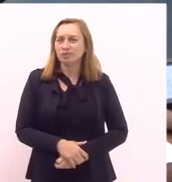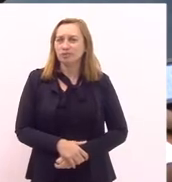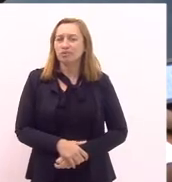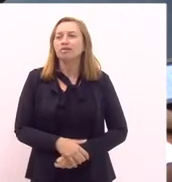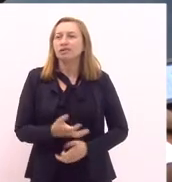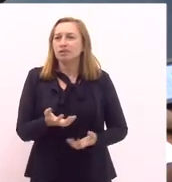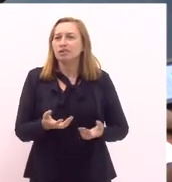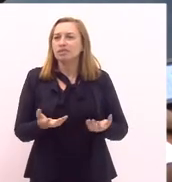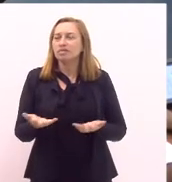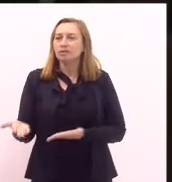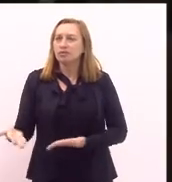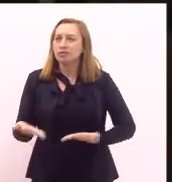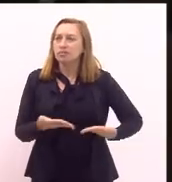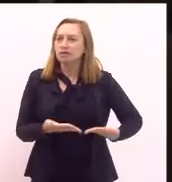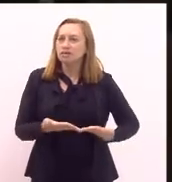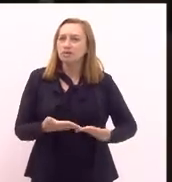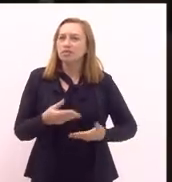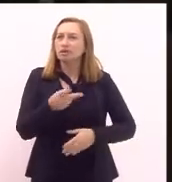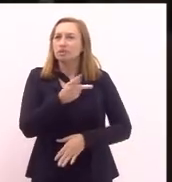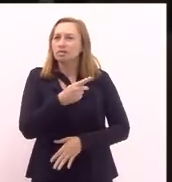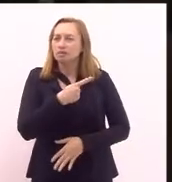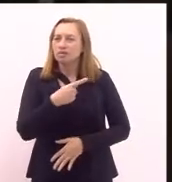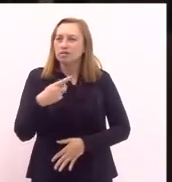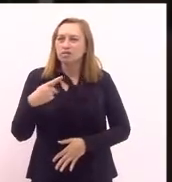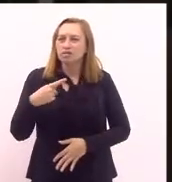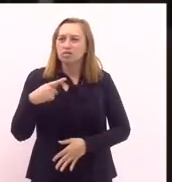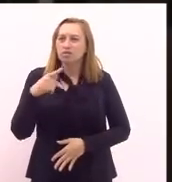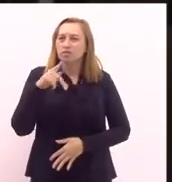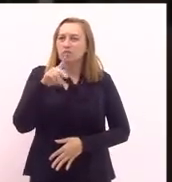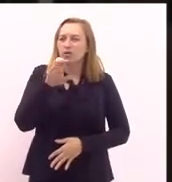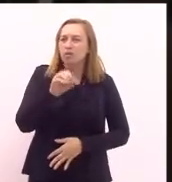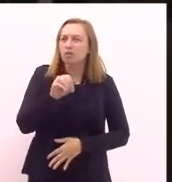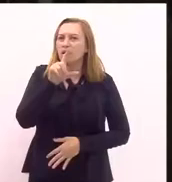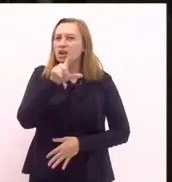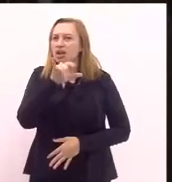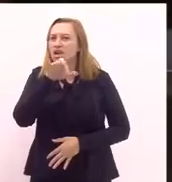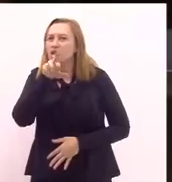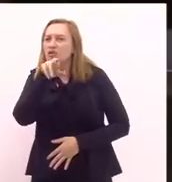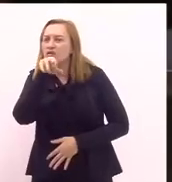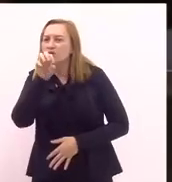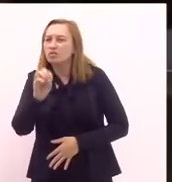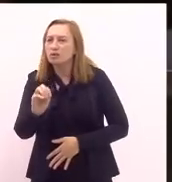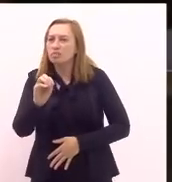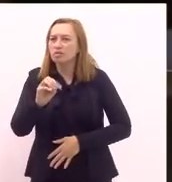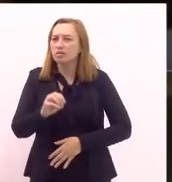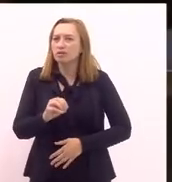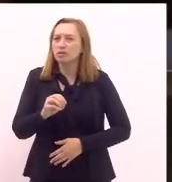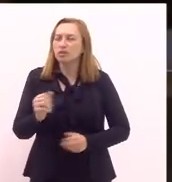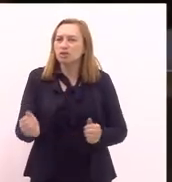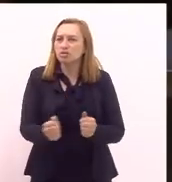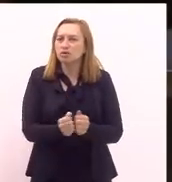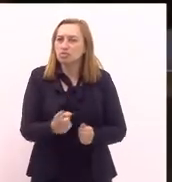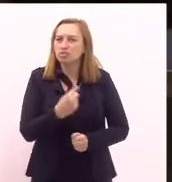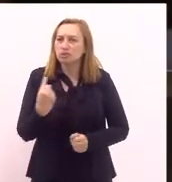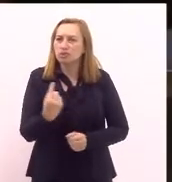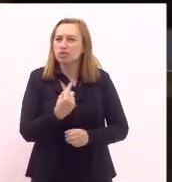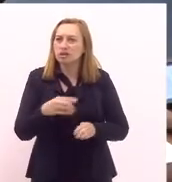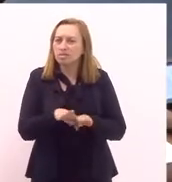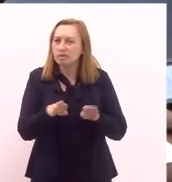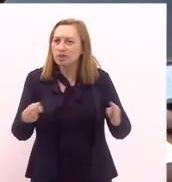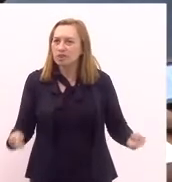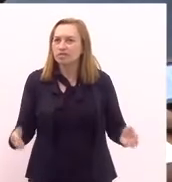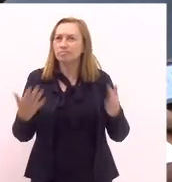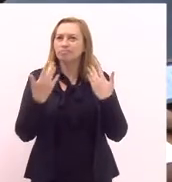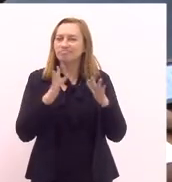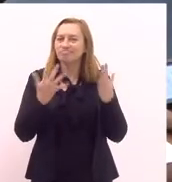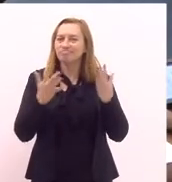Eu quero convidar o pastor Olívio Costa Goiano vai estar conosco a mesa